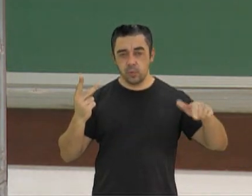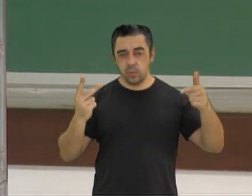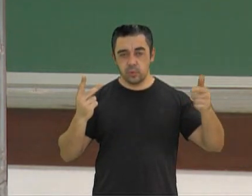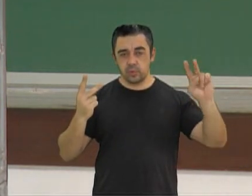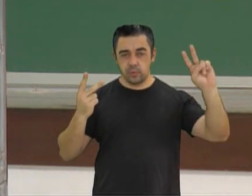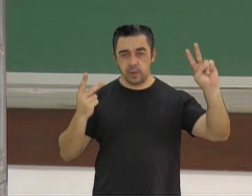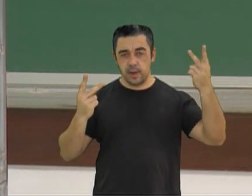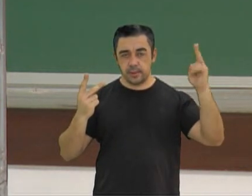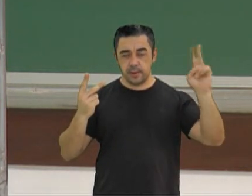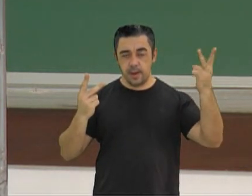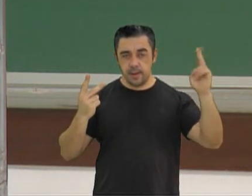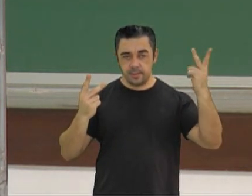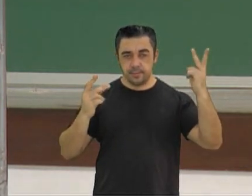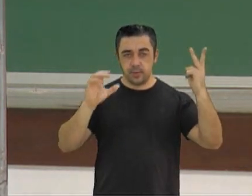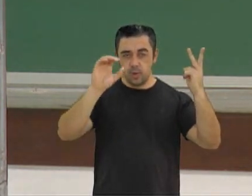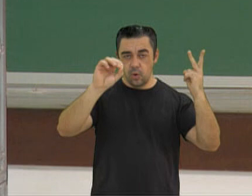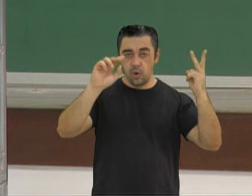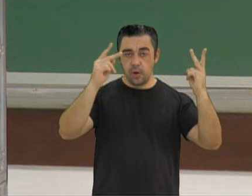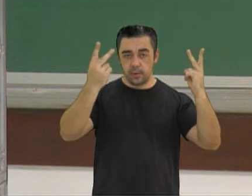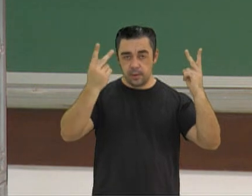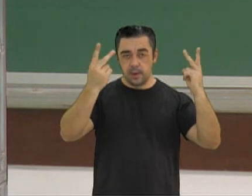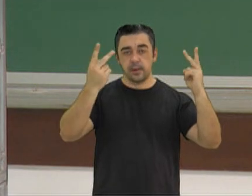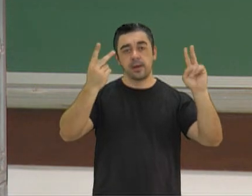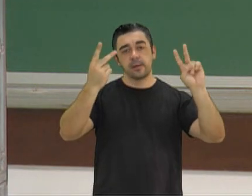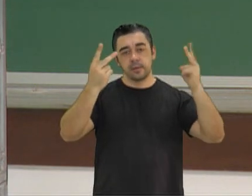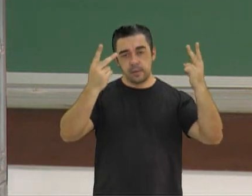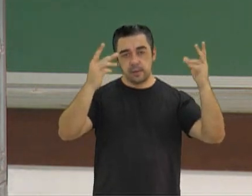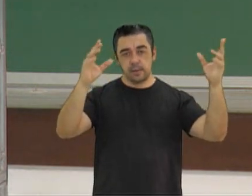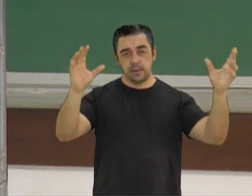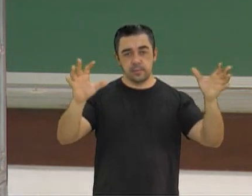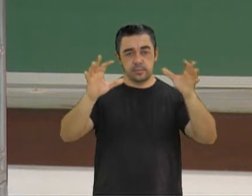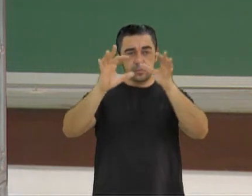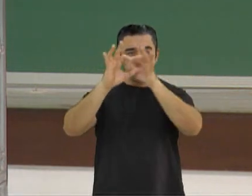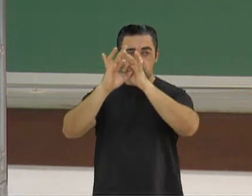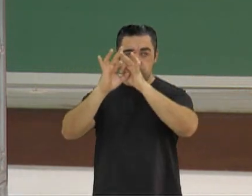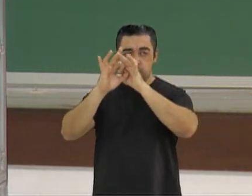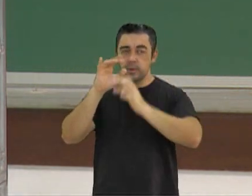e mais um hidrogênio, certo? OH com H,